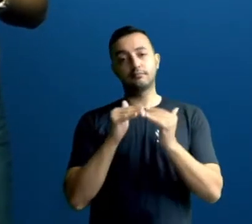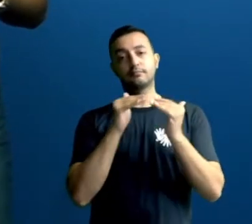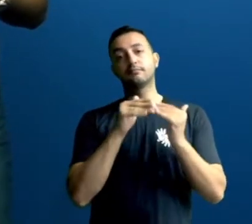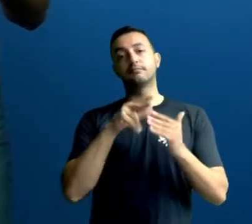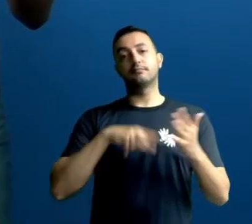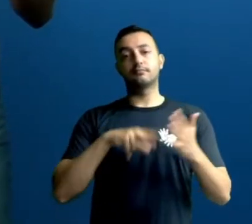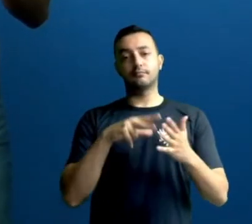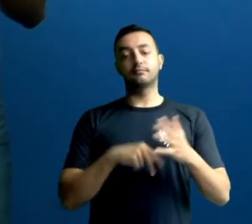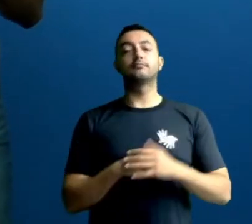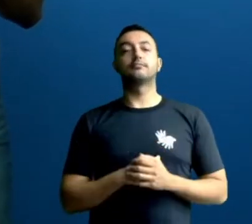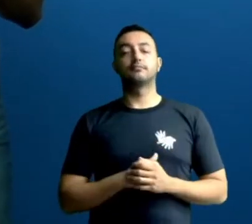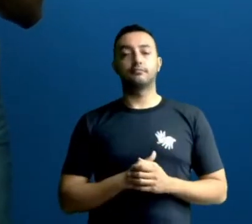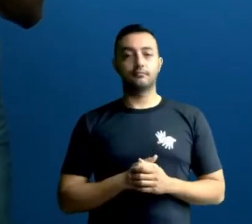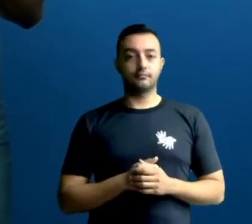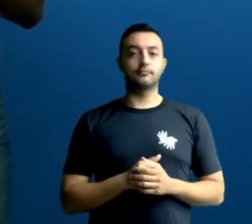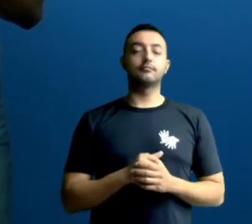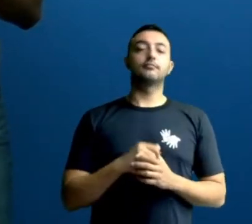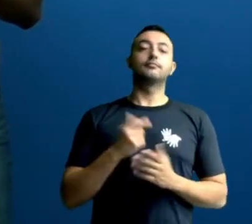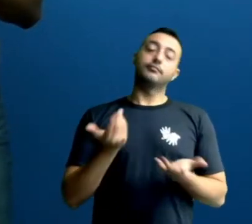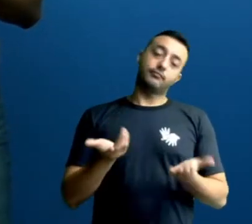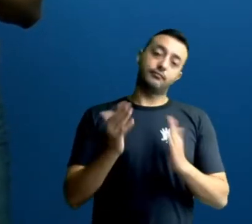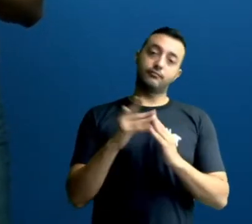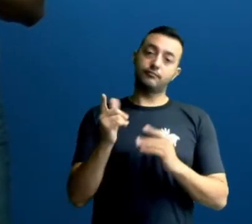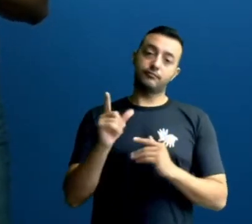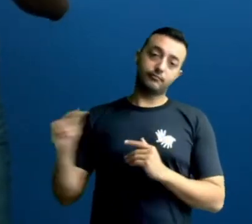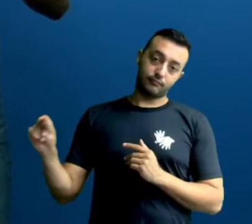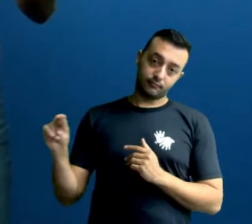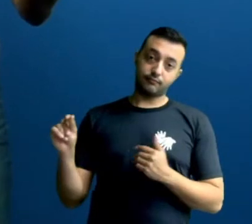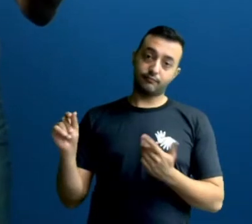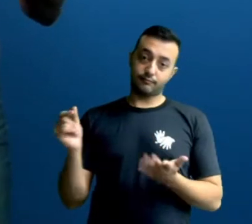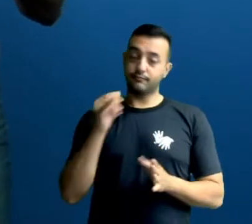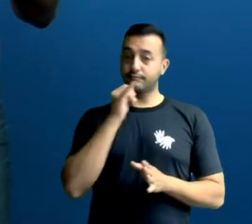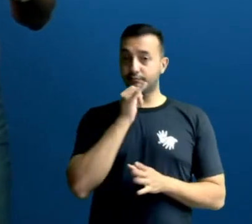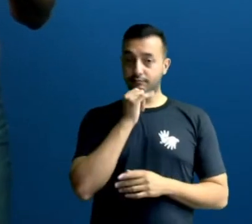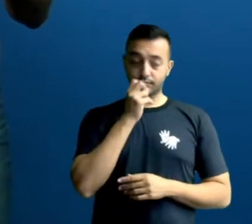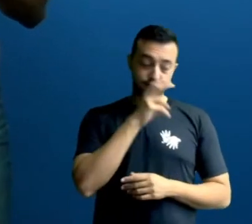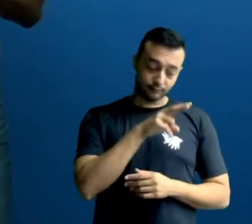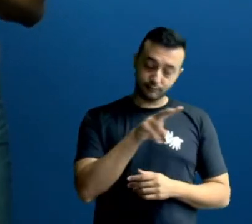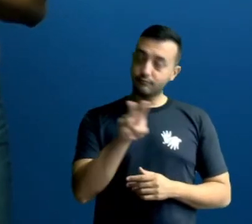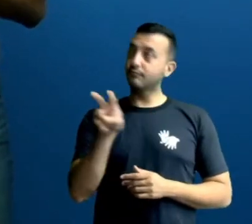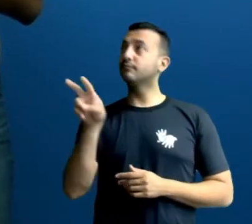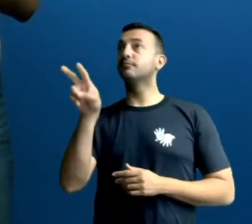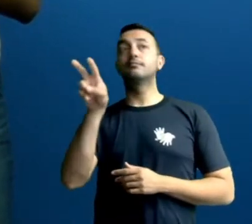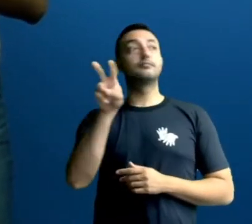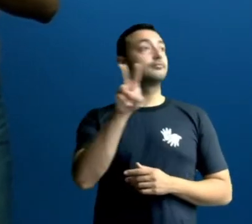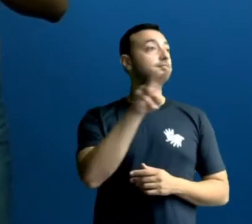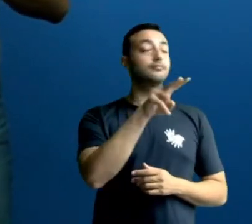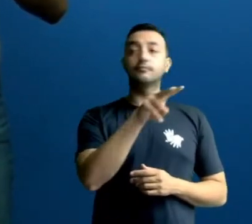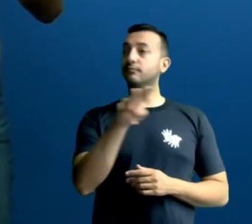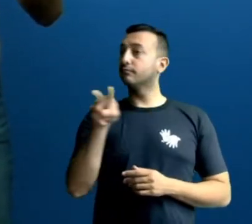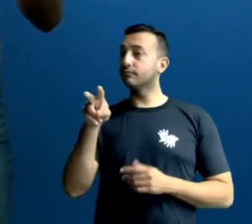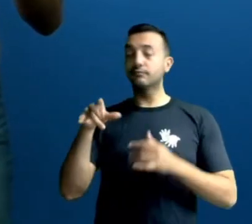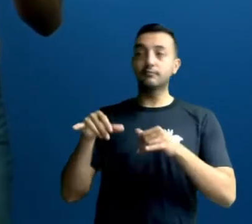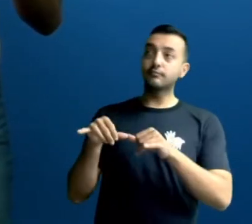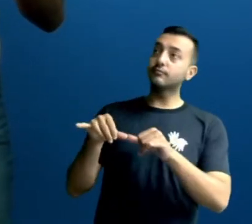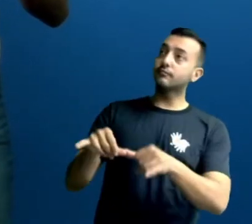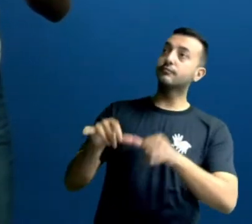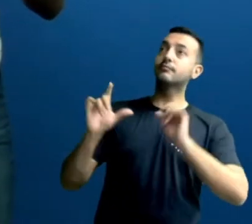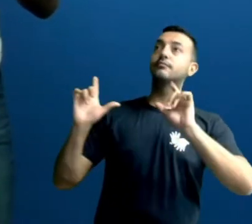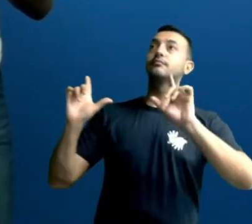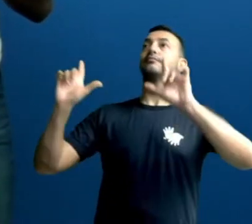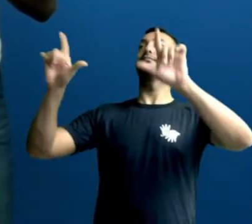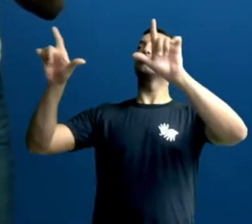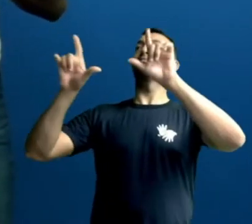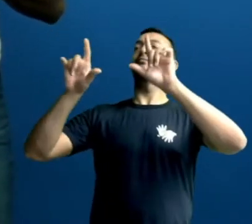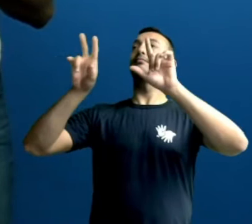leitura. Quando saímos de casa, por exemplo, olhamos para algum mercado ou alguma placa